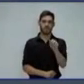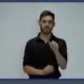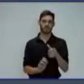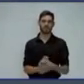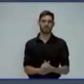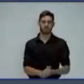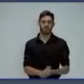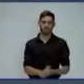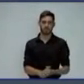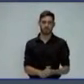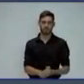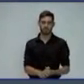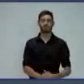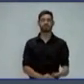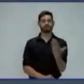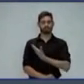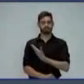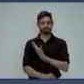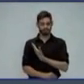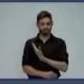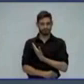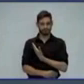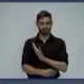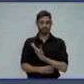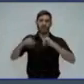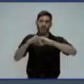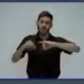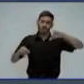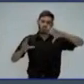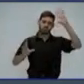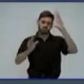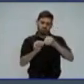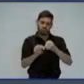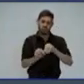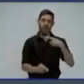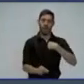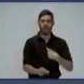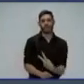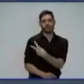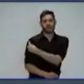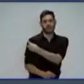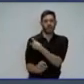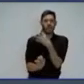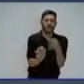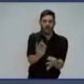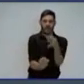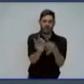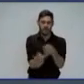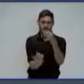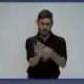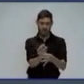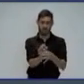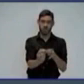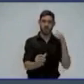Prezados colegas, faço um breve pronunciamento na qualidade de chefe da Justiça